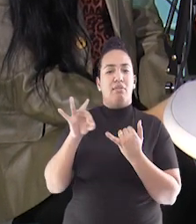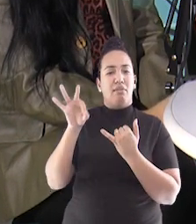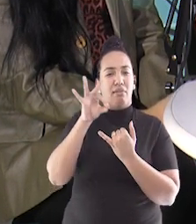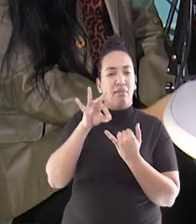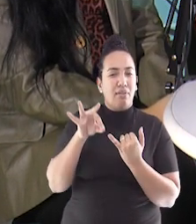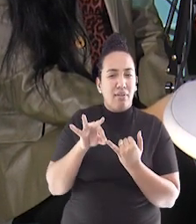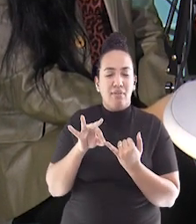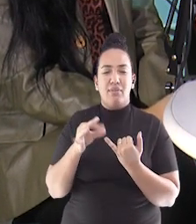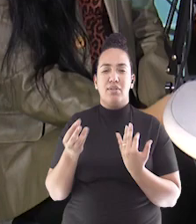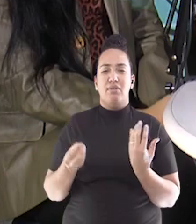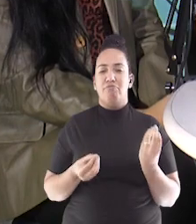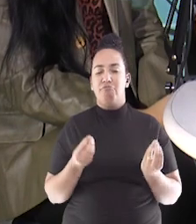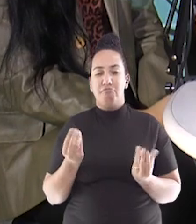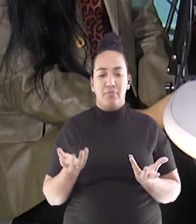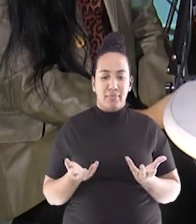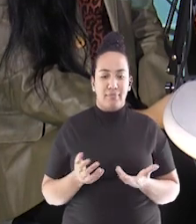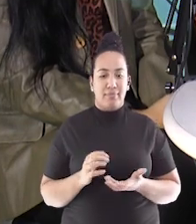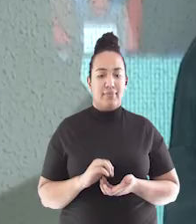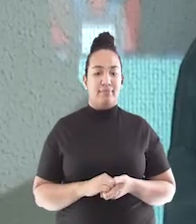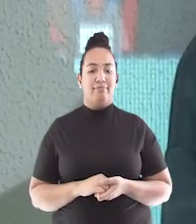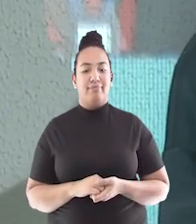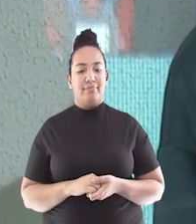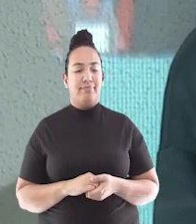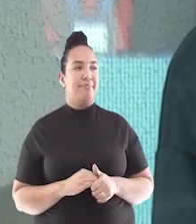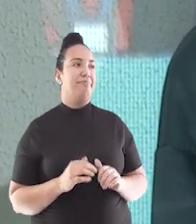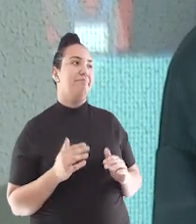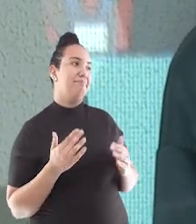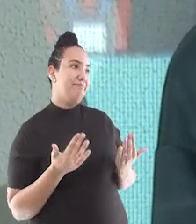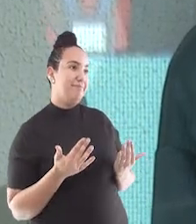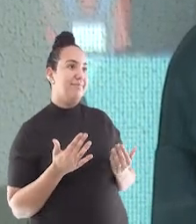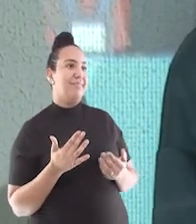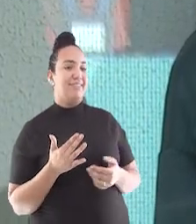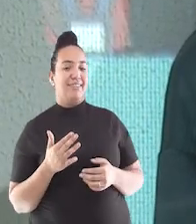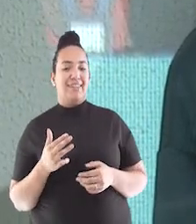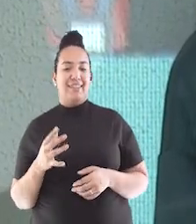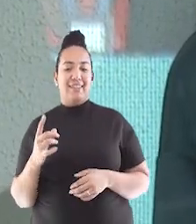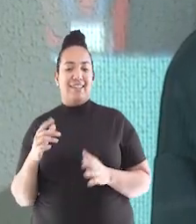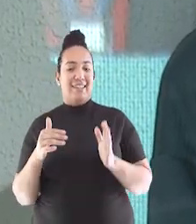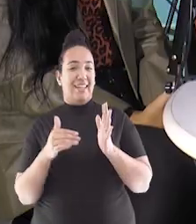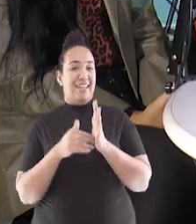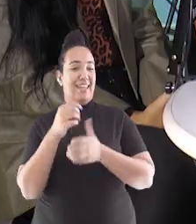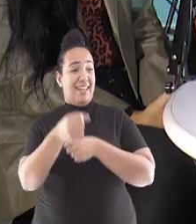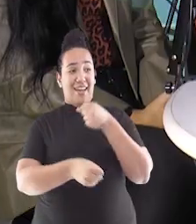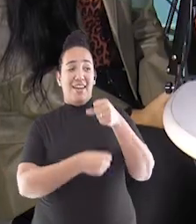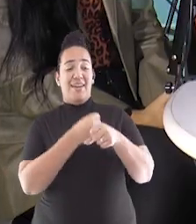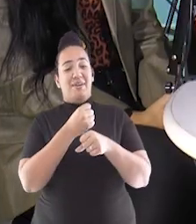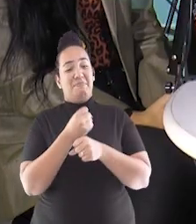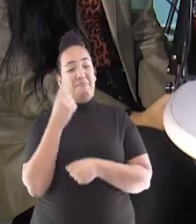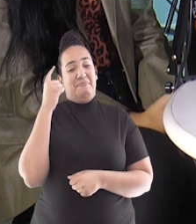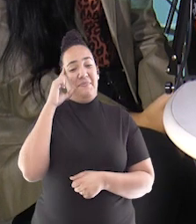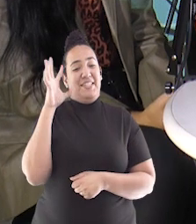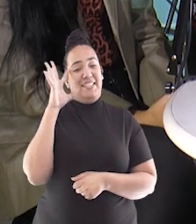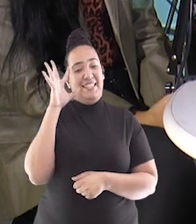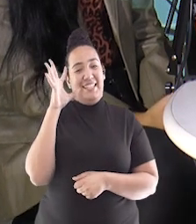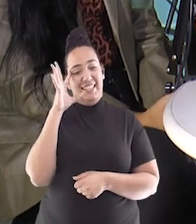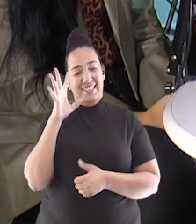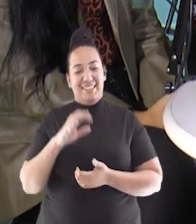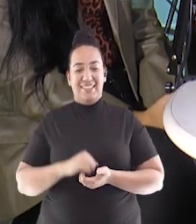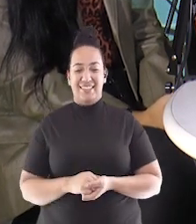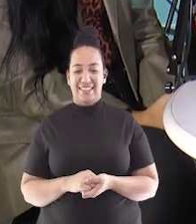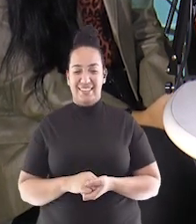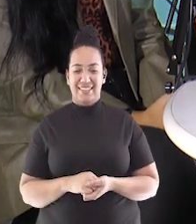instituto federal? E aí? Ah, tem até o final do ano pra pensar, né? Não, tá